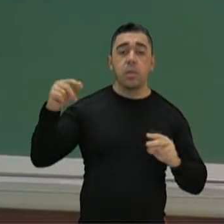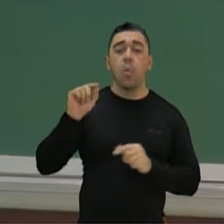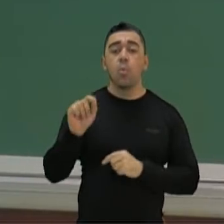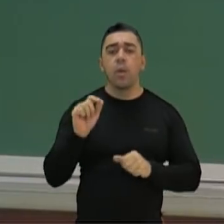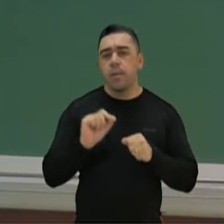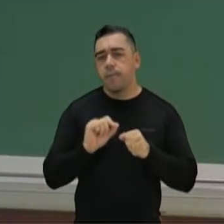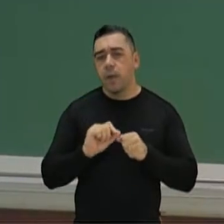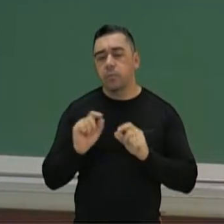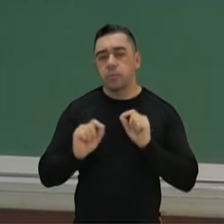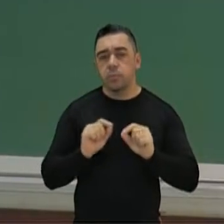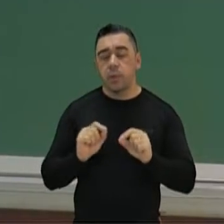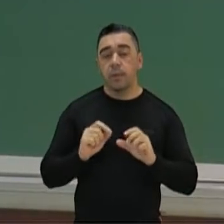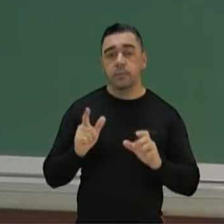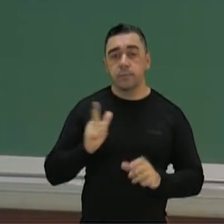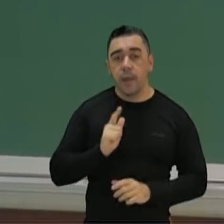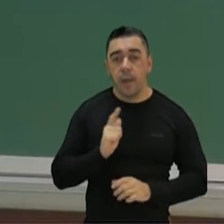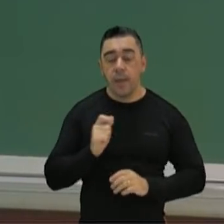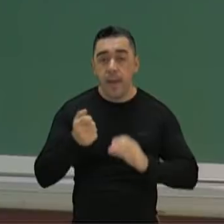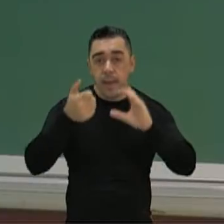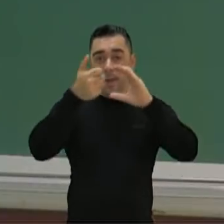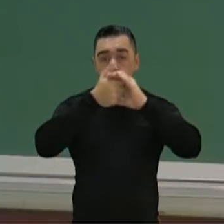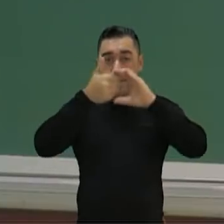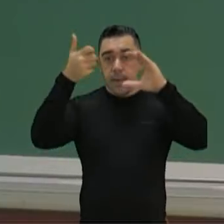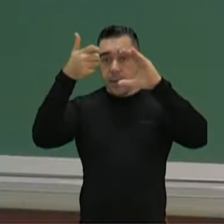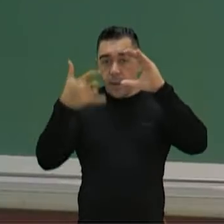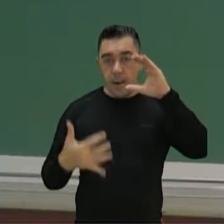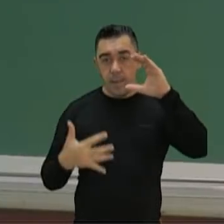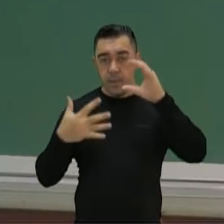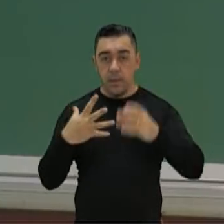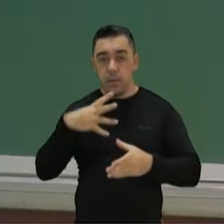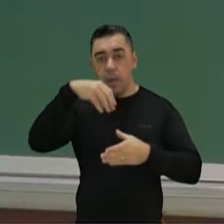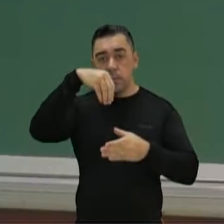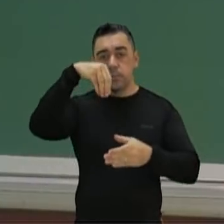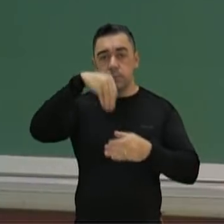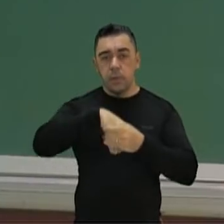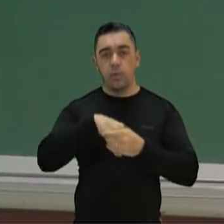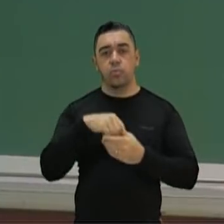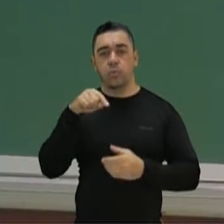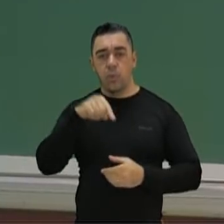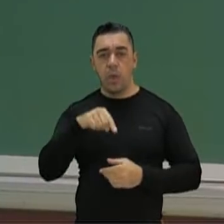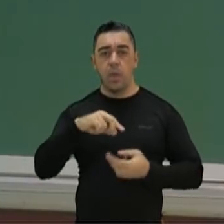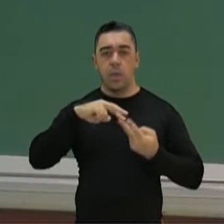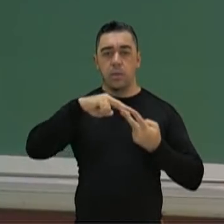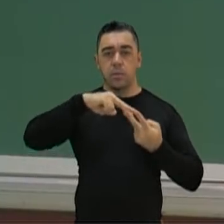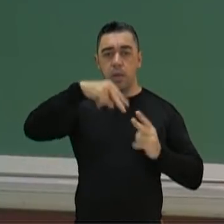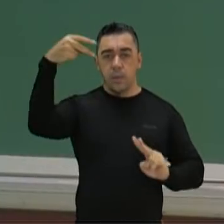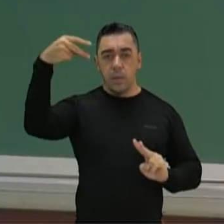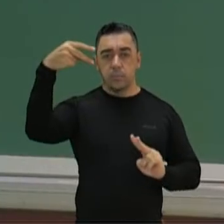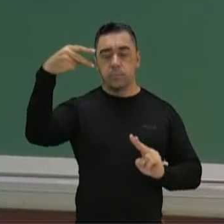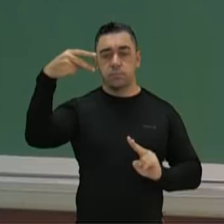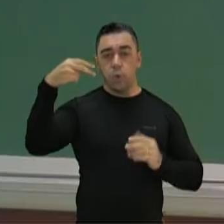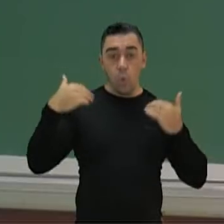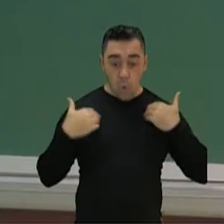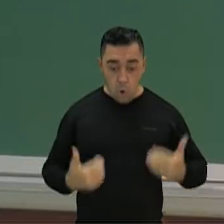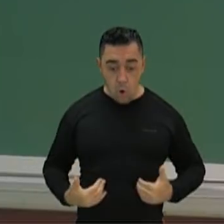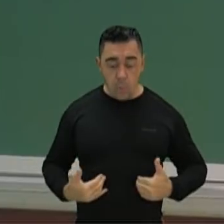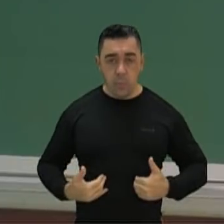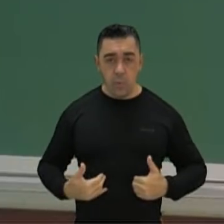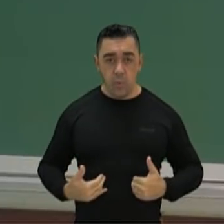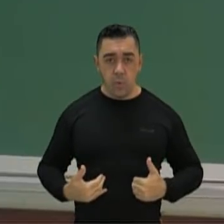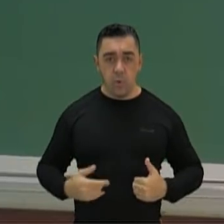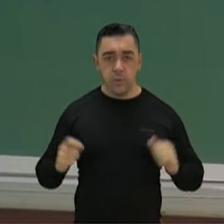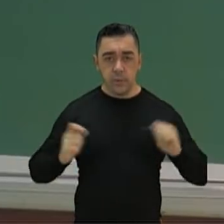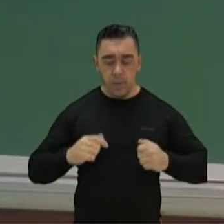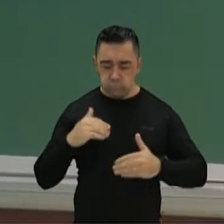as características do corpo do ser vivo. Todas as características que um ser vivo vai ter no corpo dele e vai apresentar ao longo da